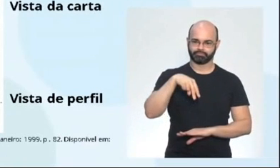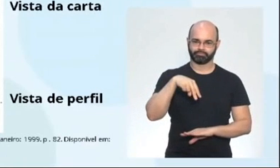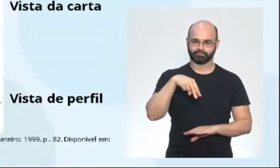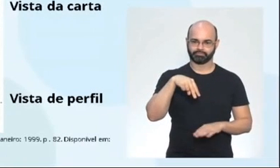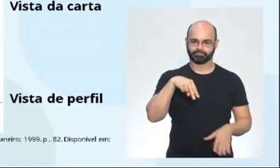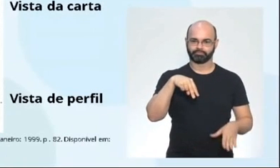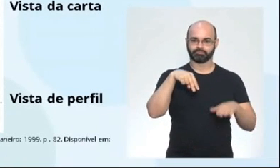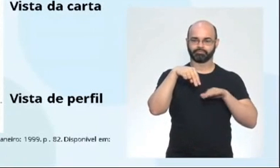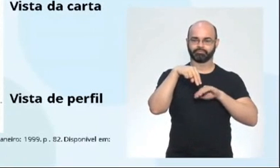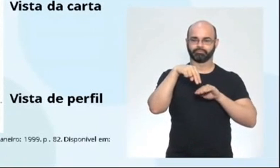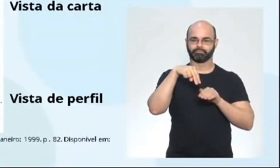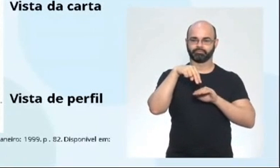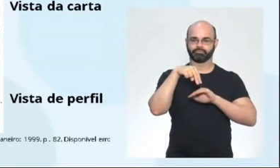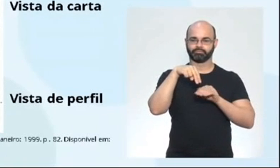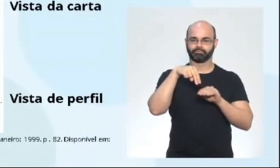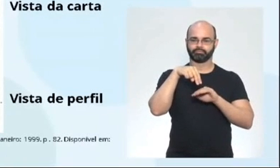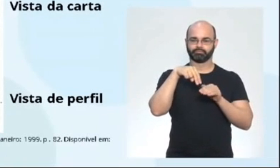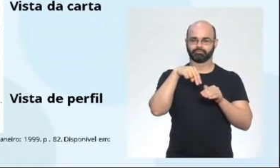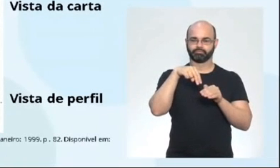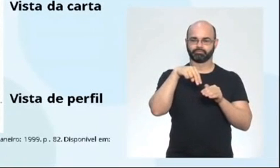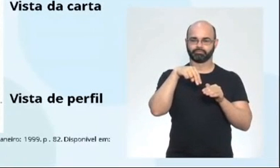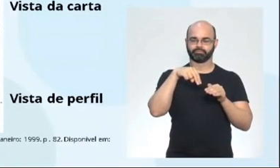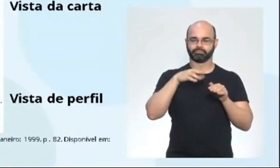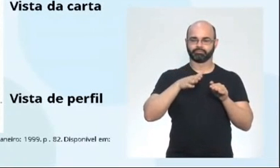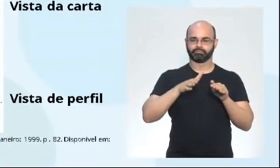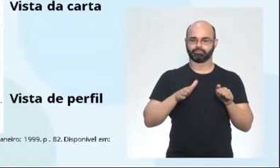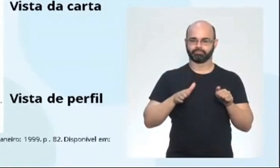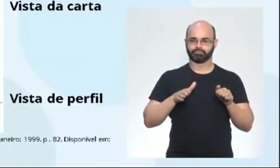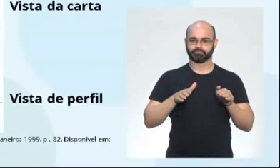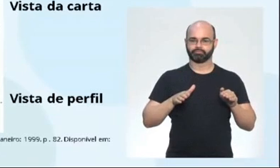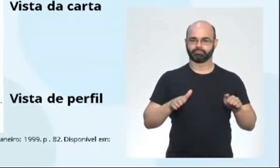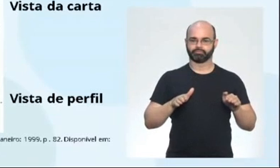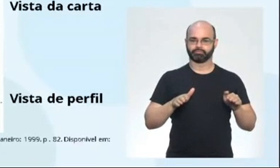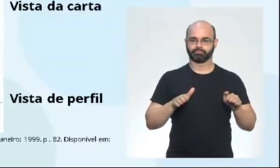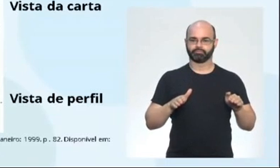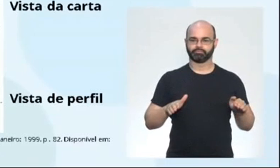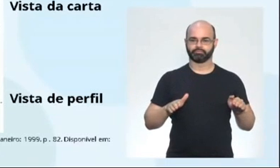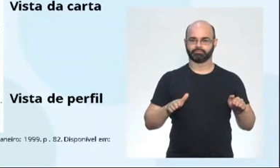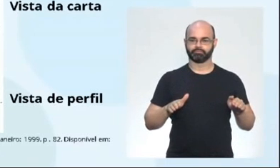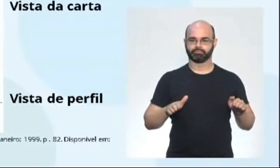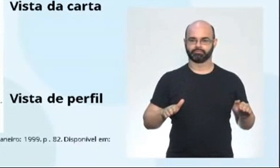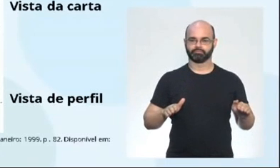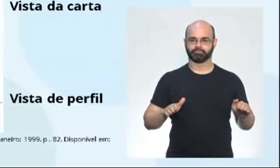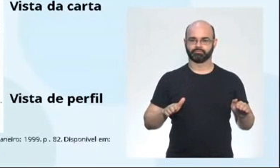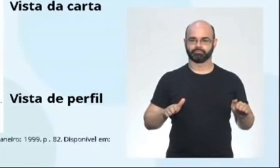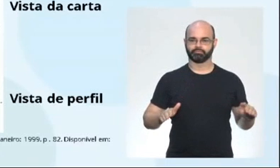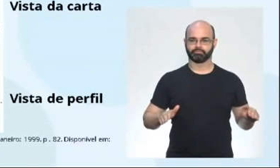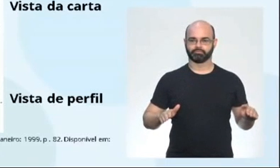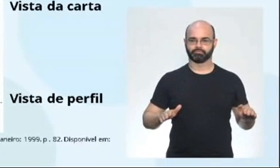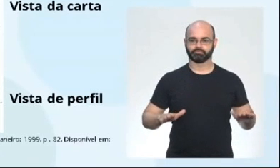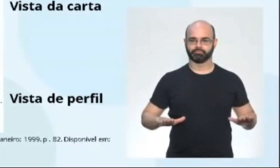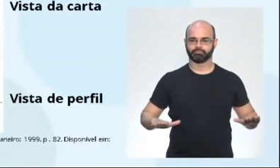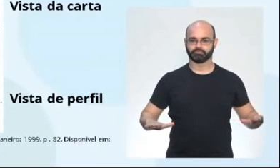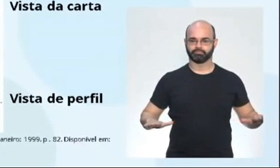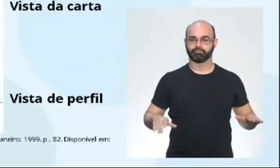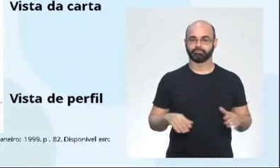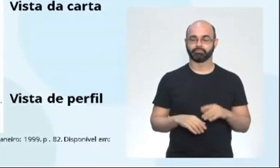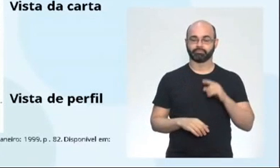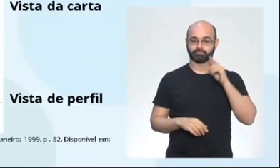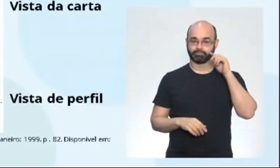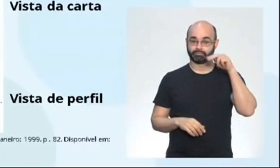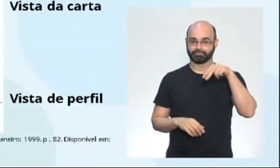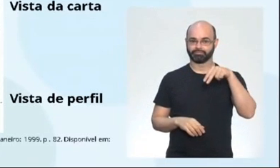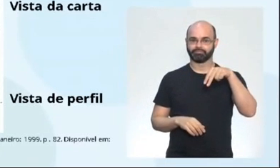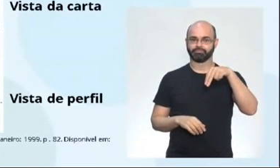topo lá no centro e a base nas laterais, e aí, lógico, as curvas de níveis, aí vai ser definido, né, de